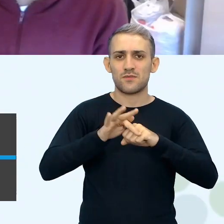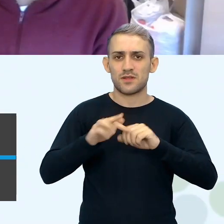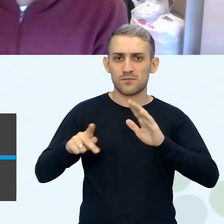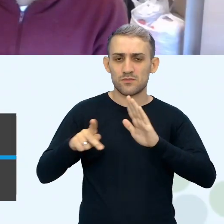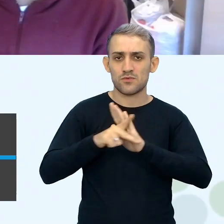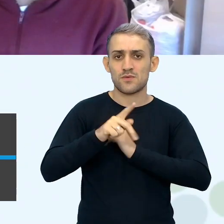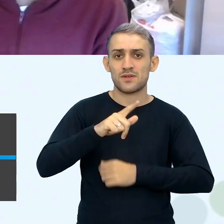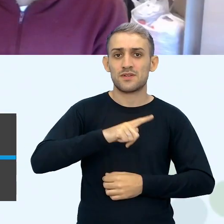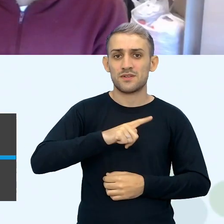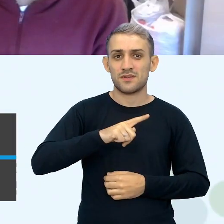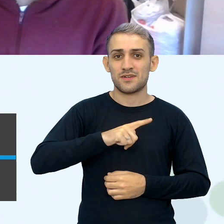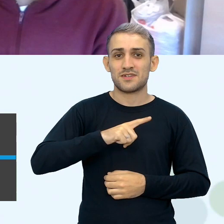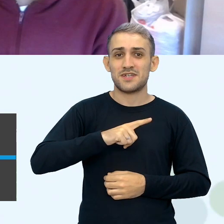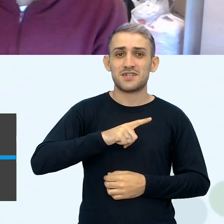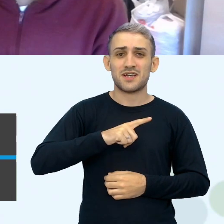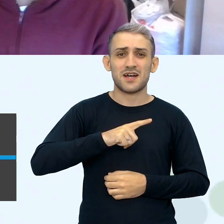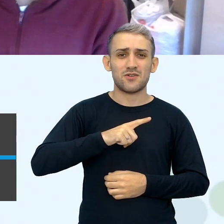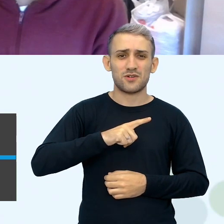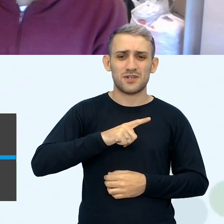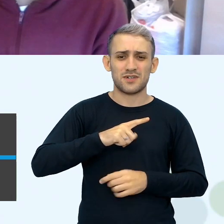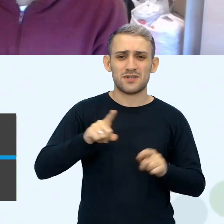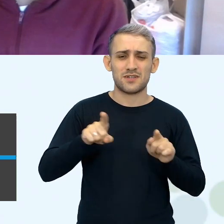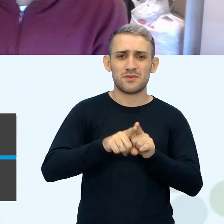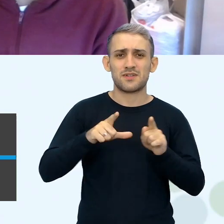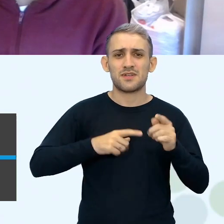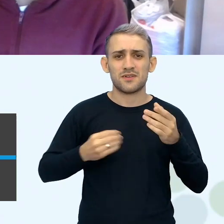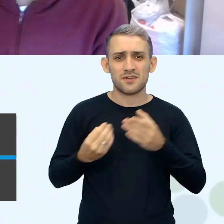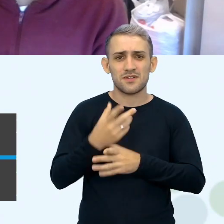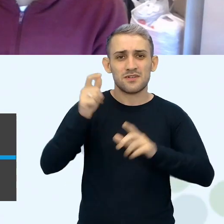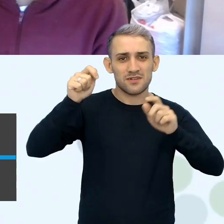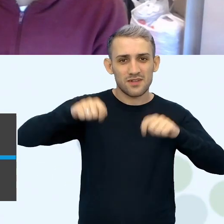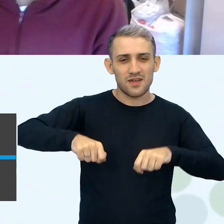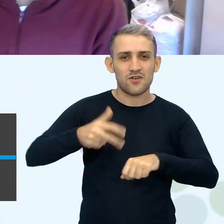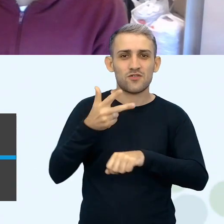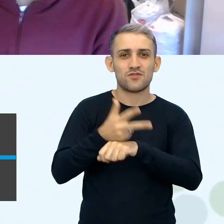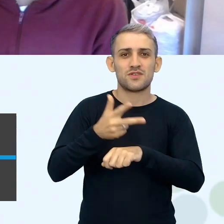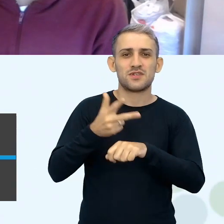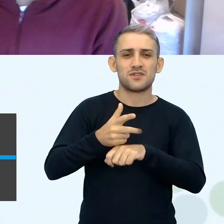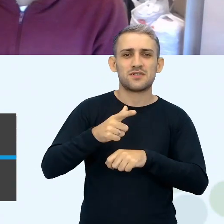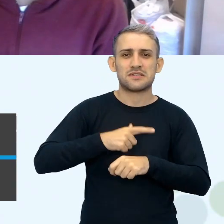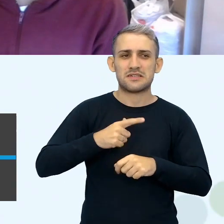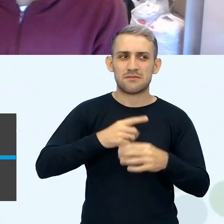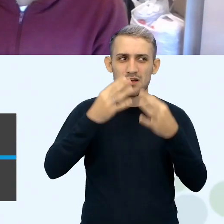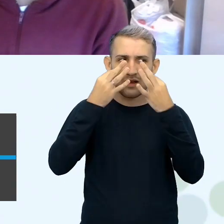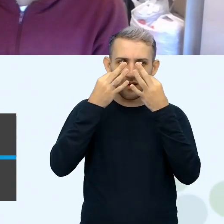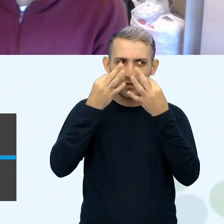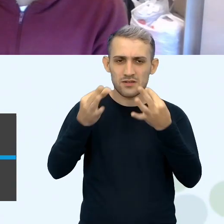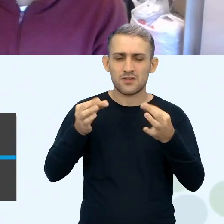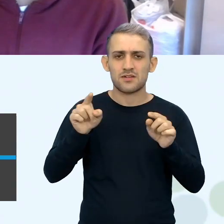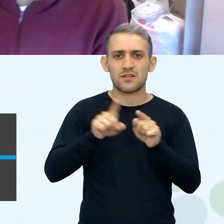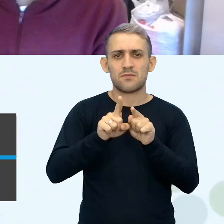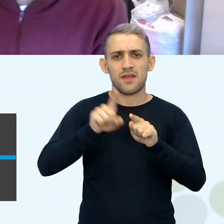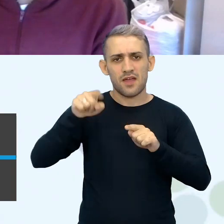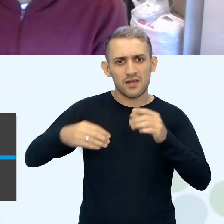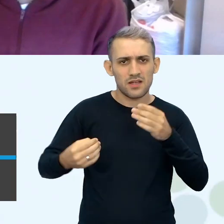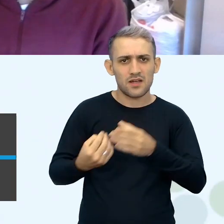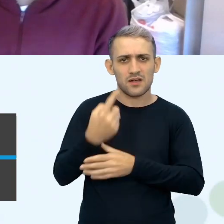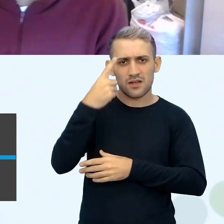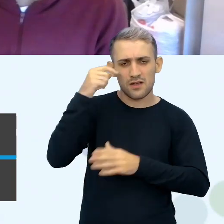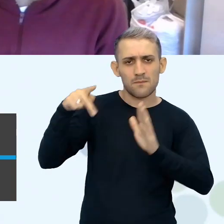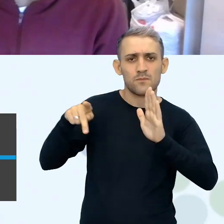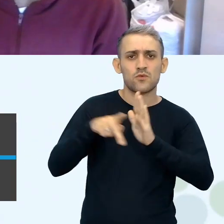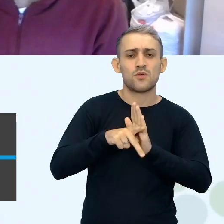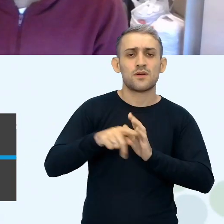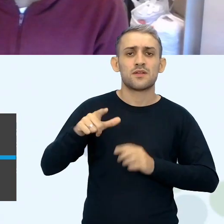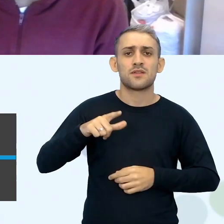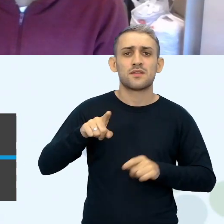têm para poder criar aí um vídeo que seja chamativo, que seja criativo e que